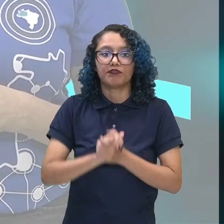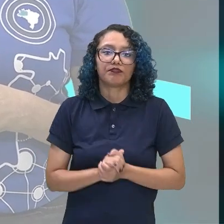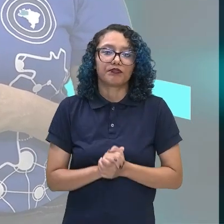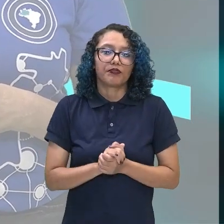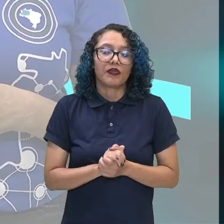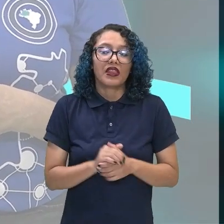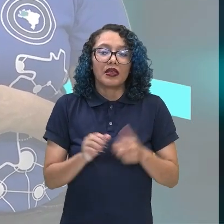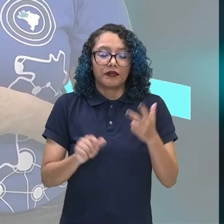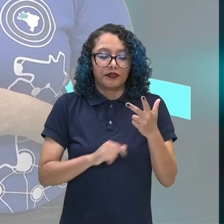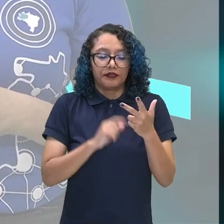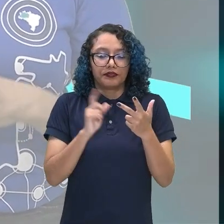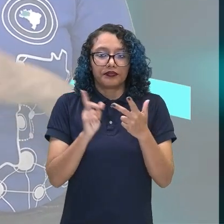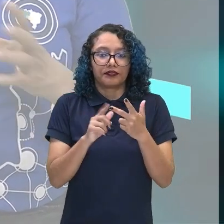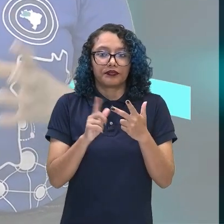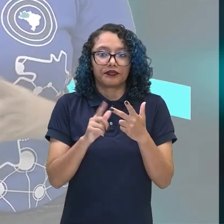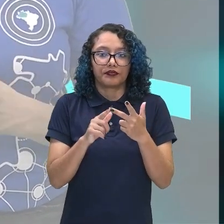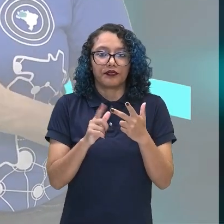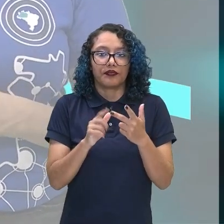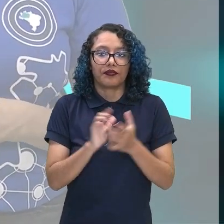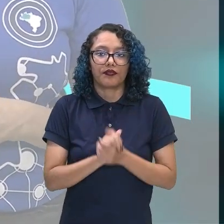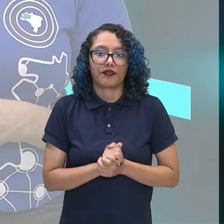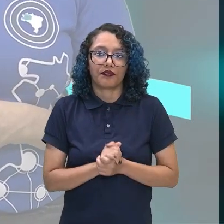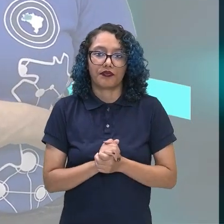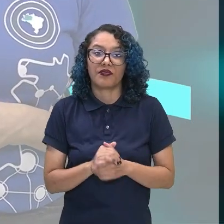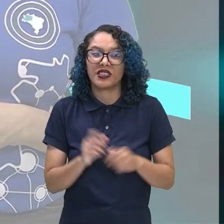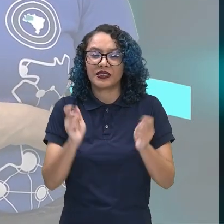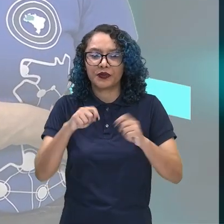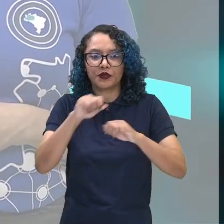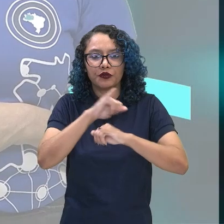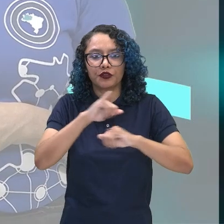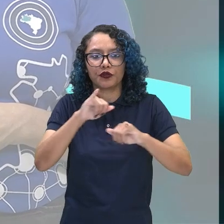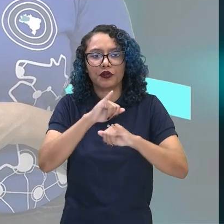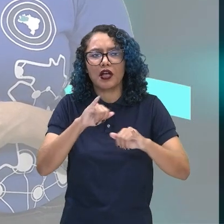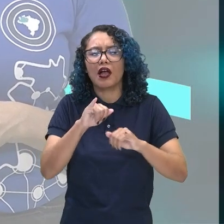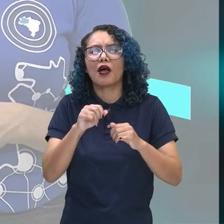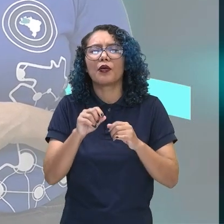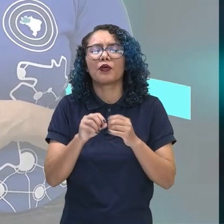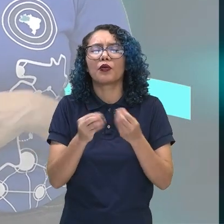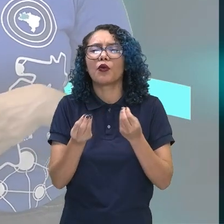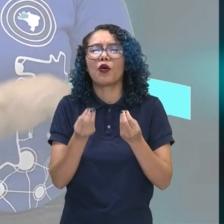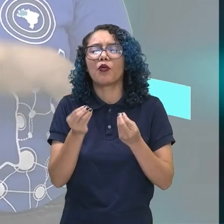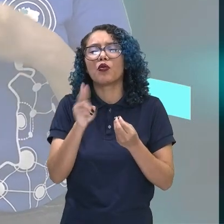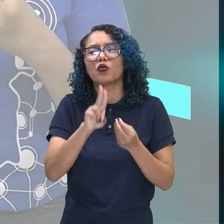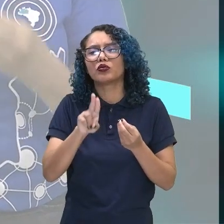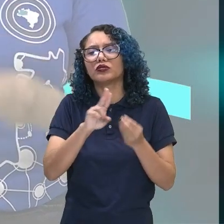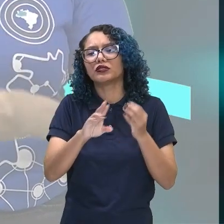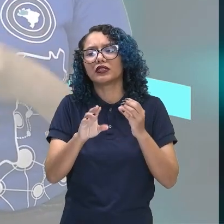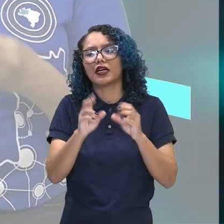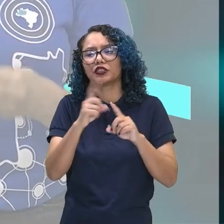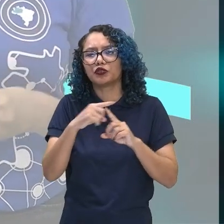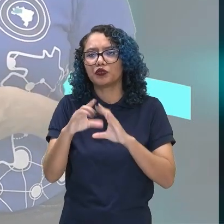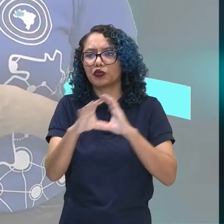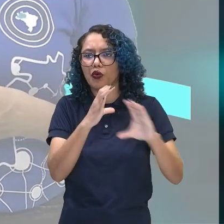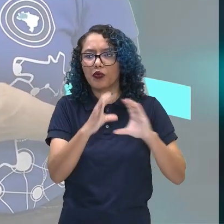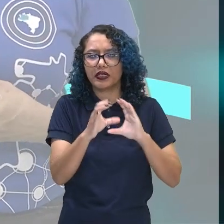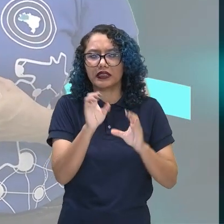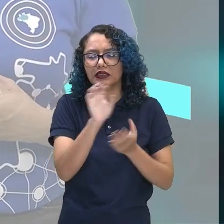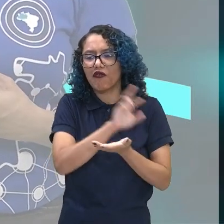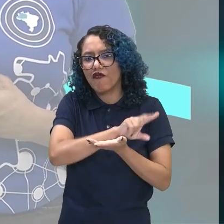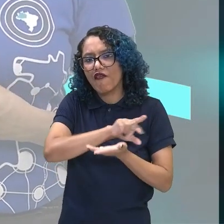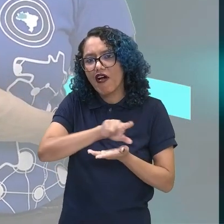de comunicação de modo geral, né? Um artigo de opinião ele pode vir em diversas formas